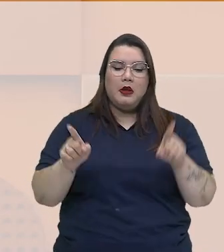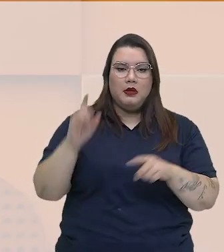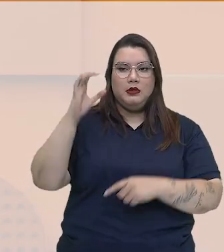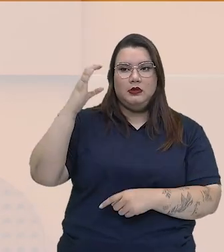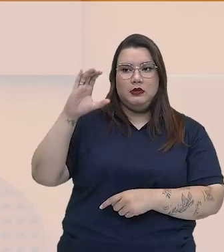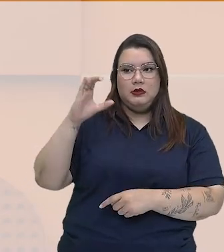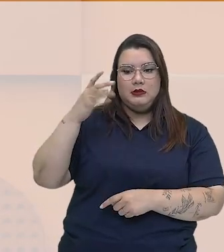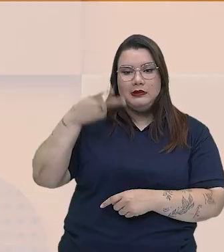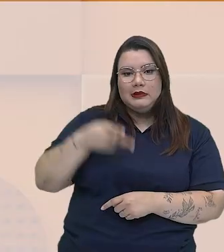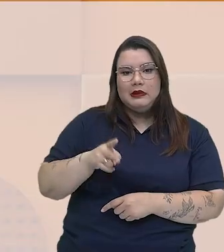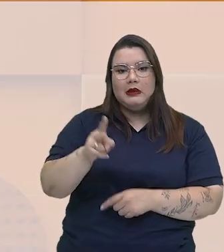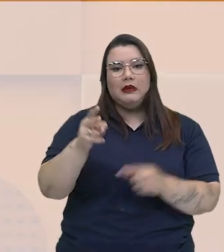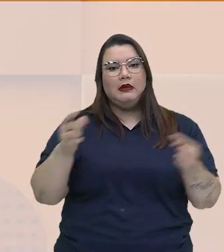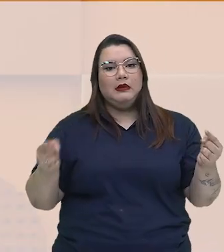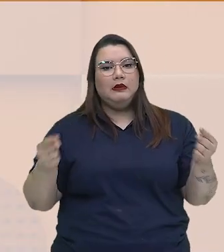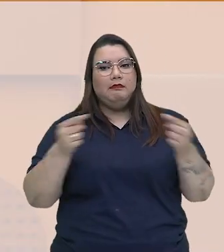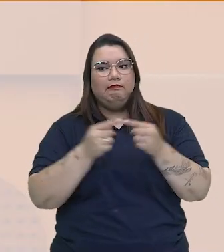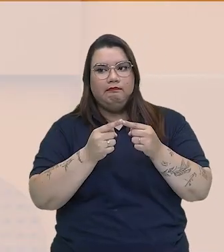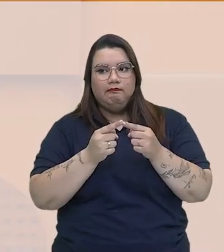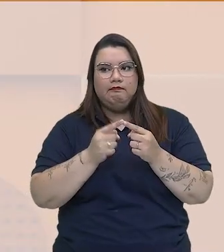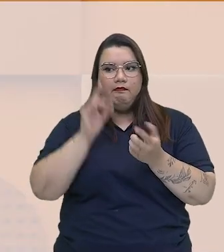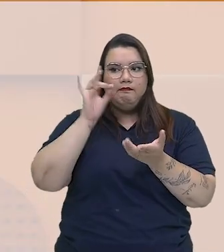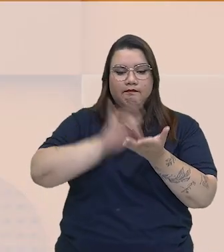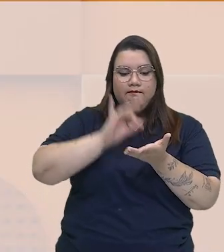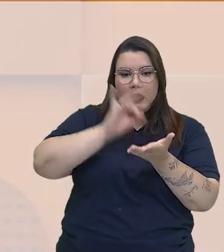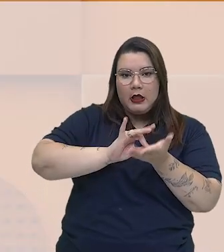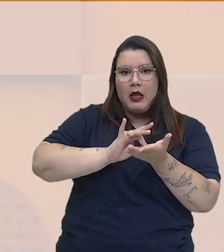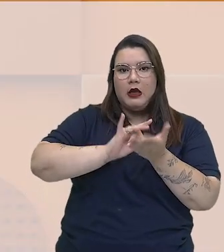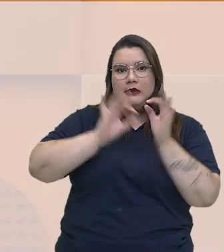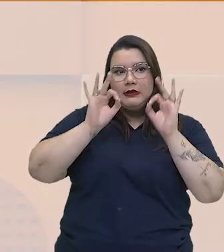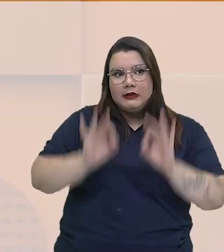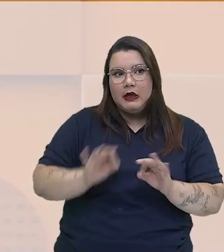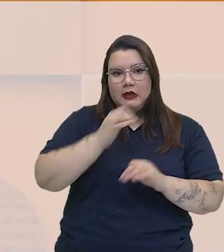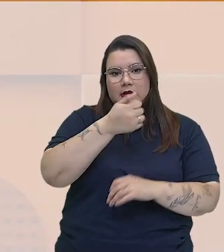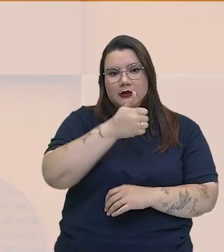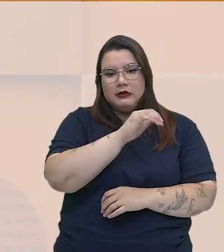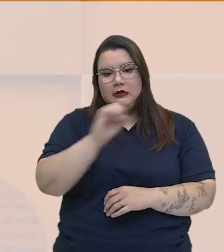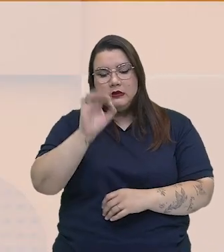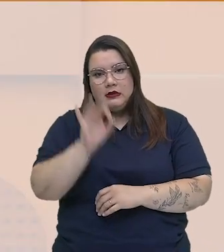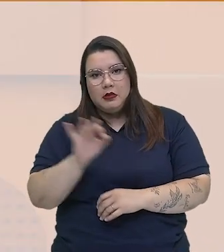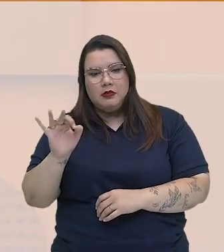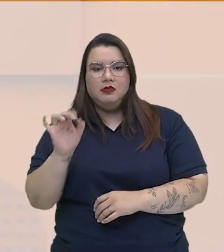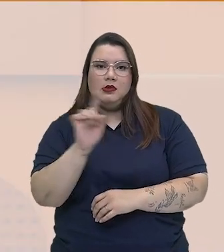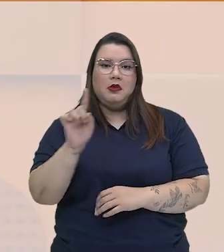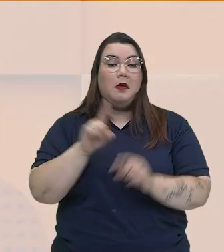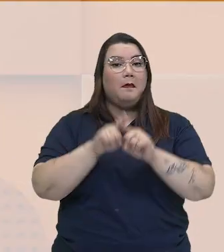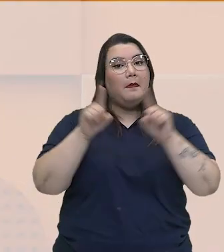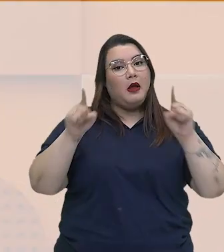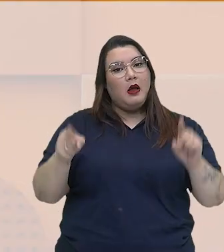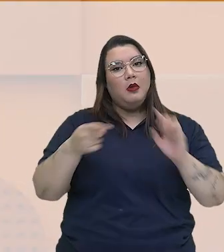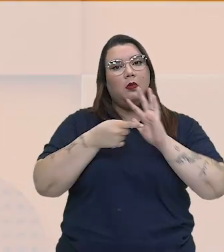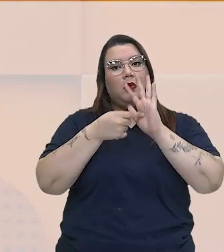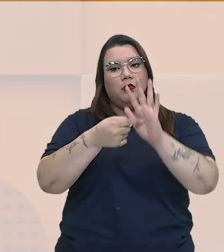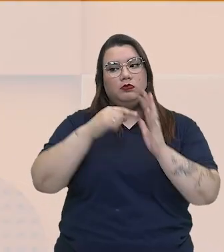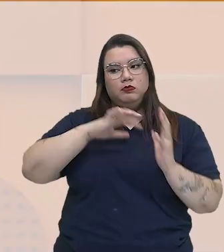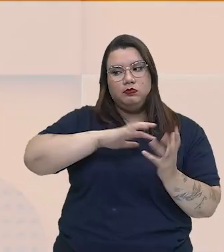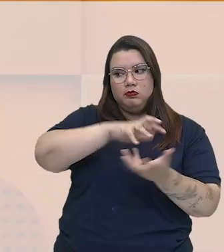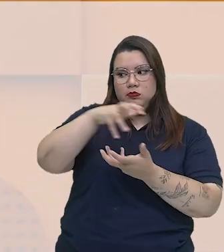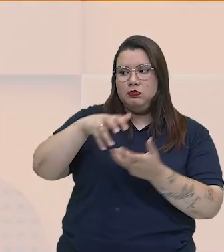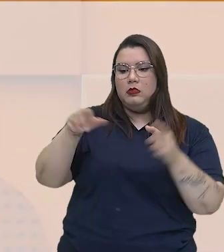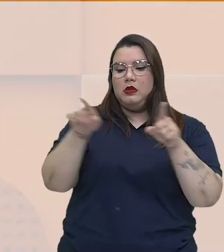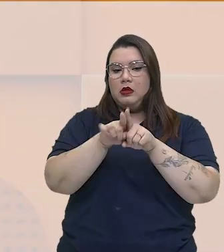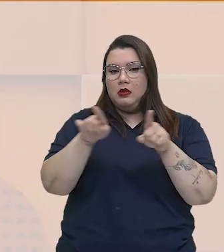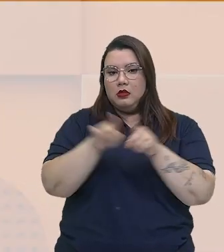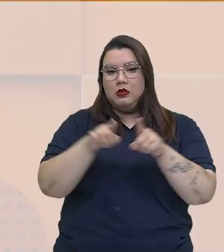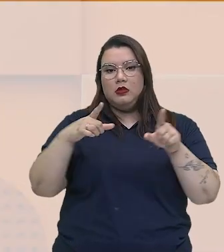nem sempre traz ali uma verdade absoluta, mas ela mostra também que o nosso planeta ele